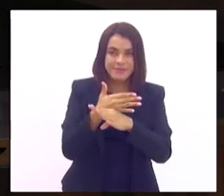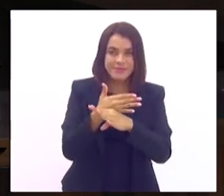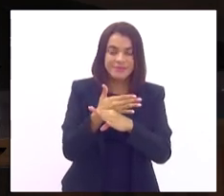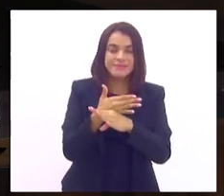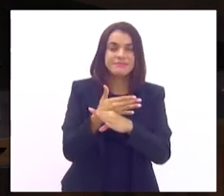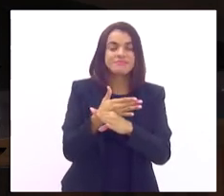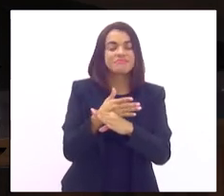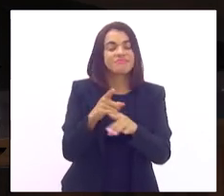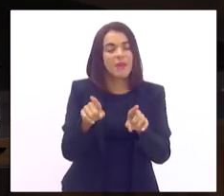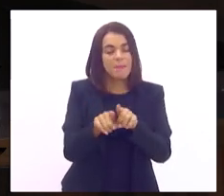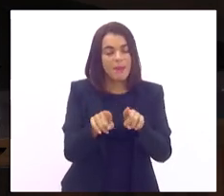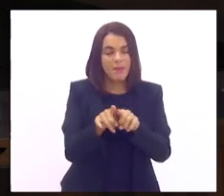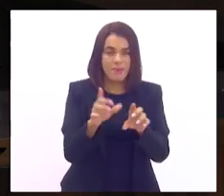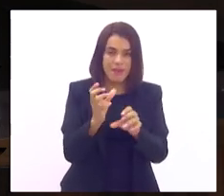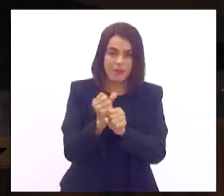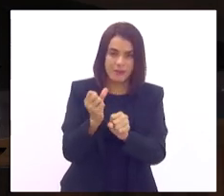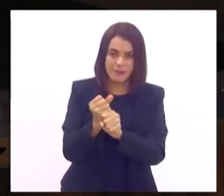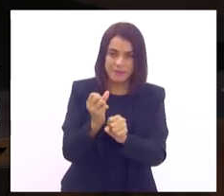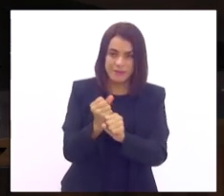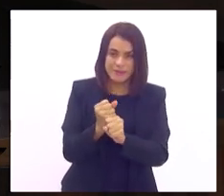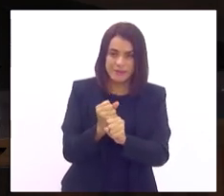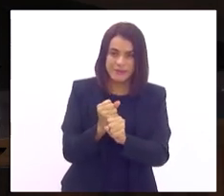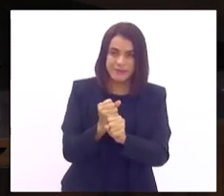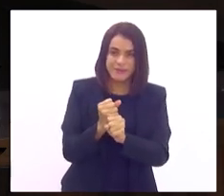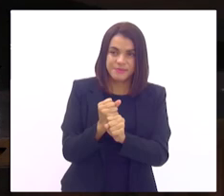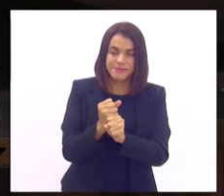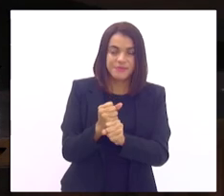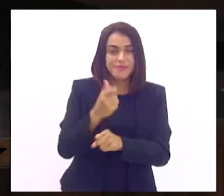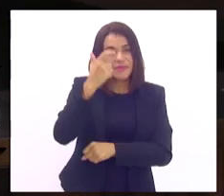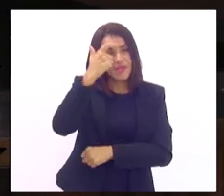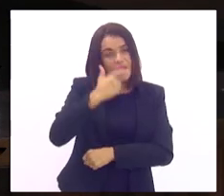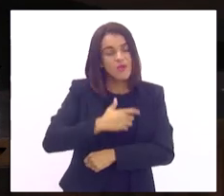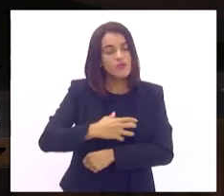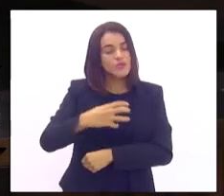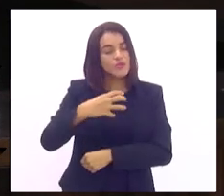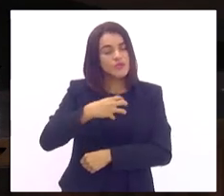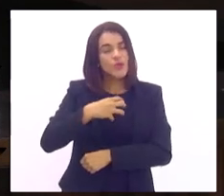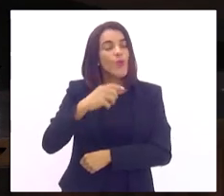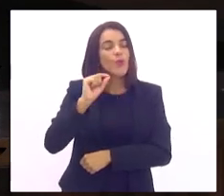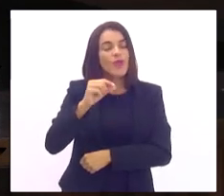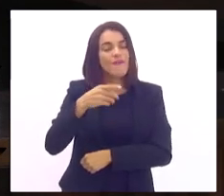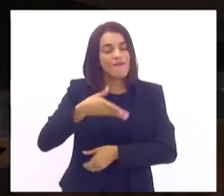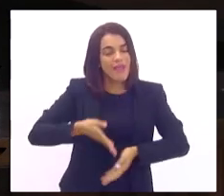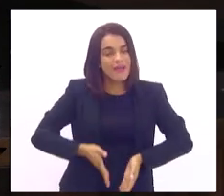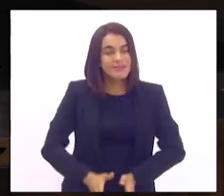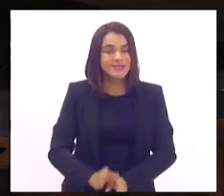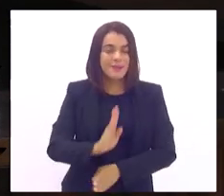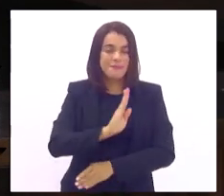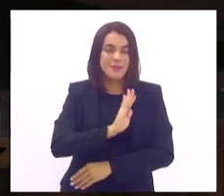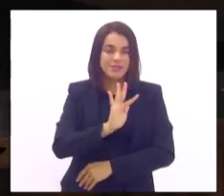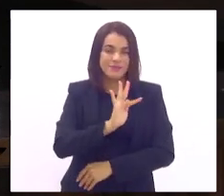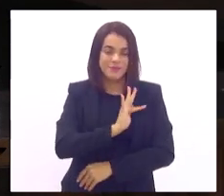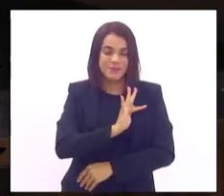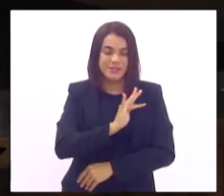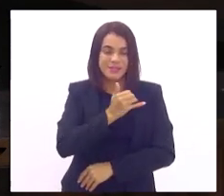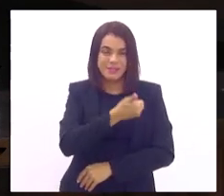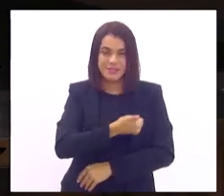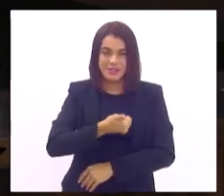pela contabilidade. Sou filho da Baixada Fluminense, São João de Meriti,